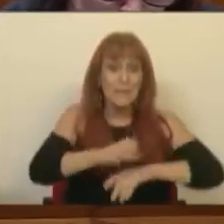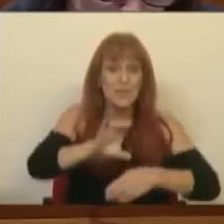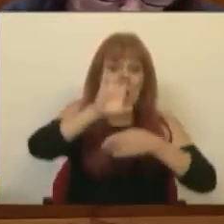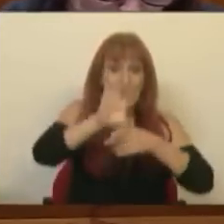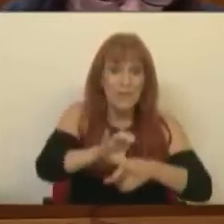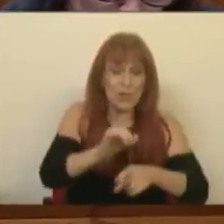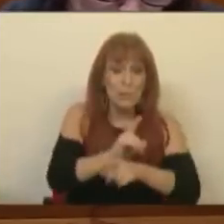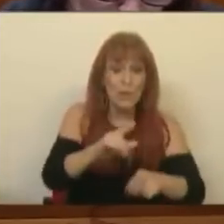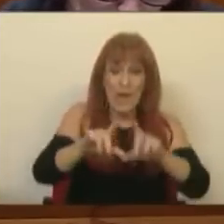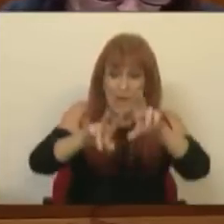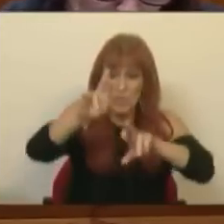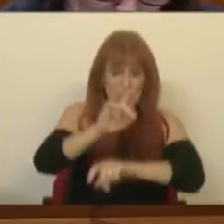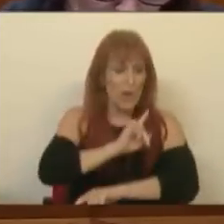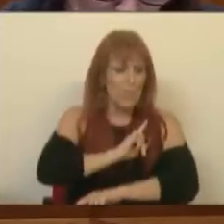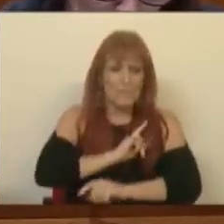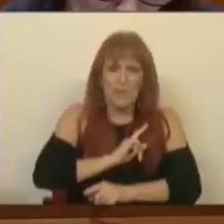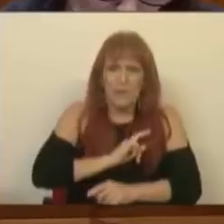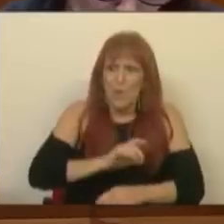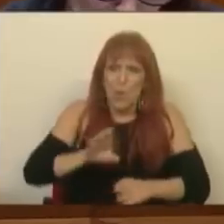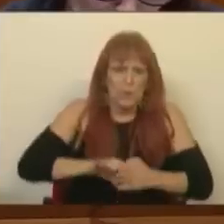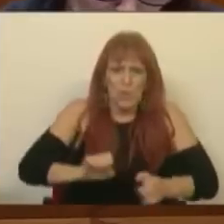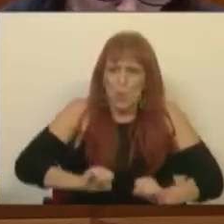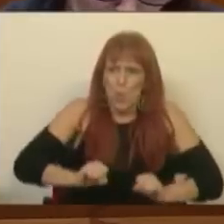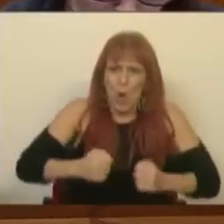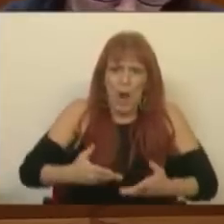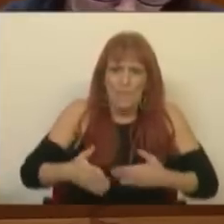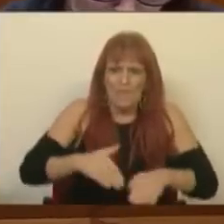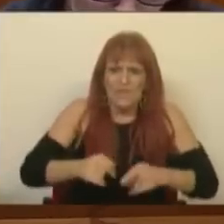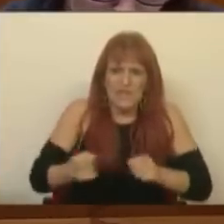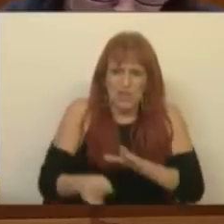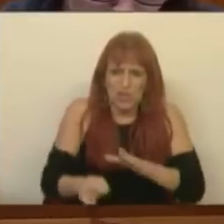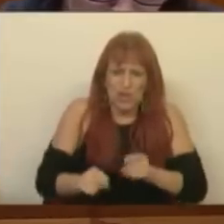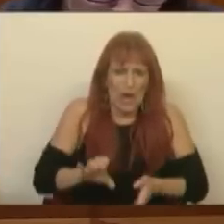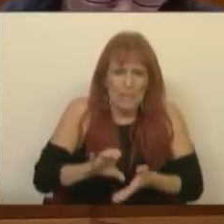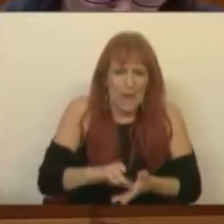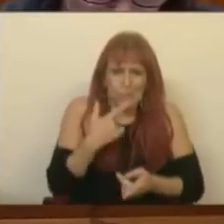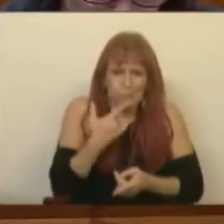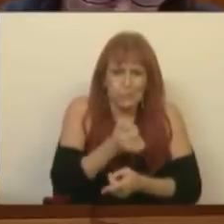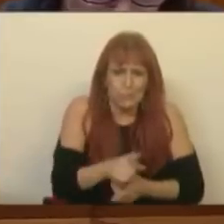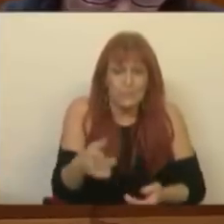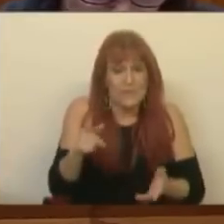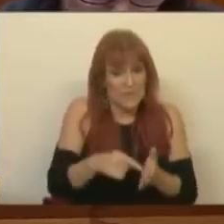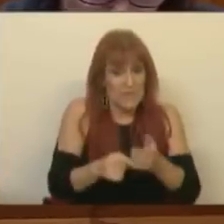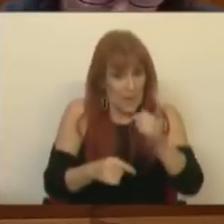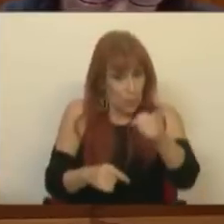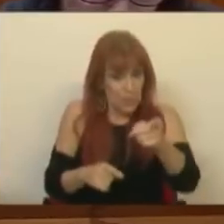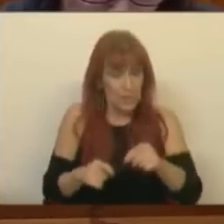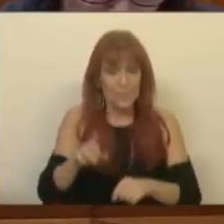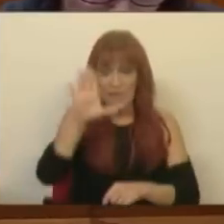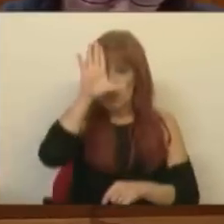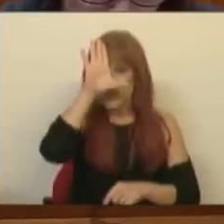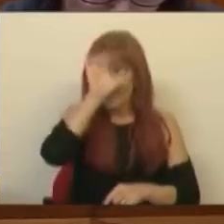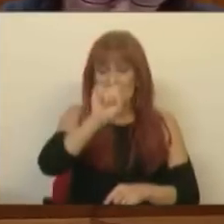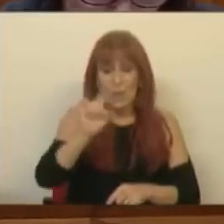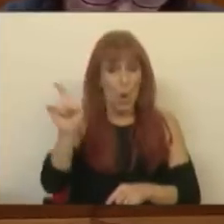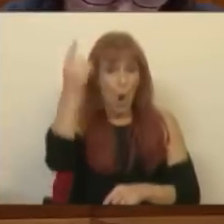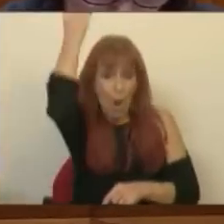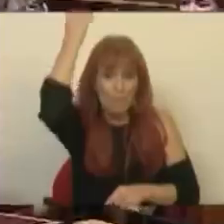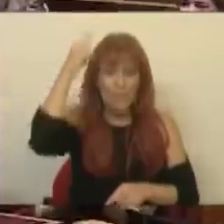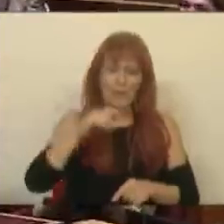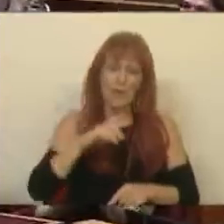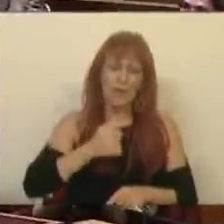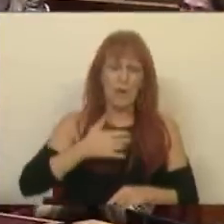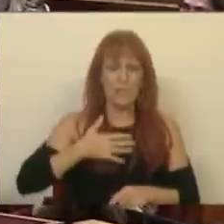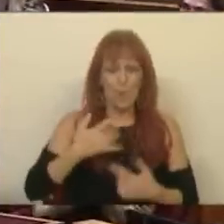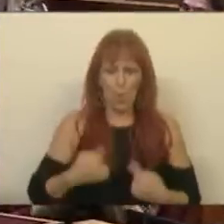porque os acionistas privados não tinham condições realizada a injeção de Capital que era necessário que o estado não tivesse feito a empresa